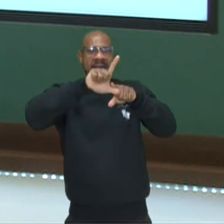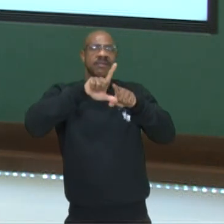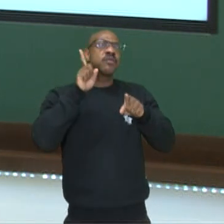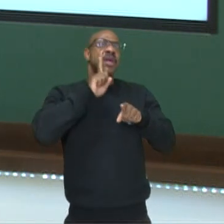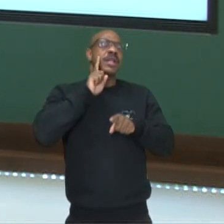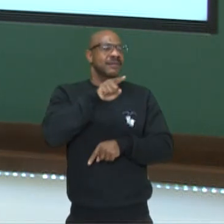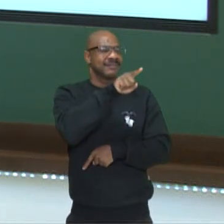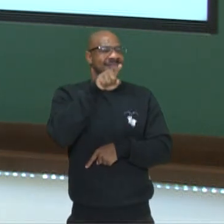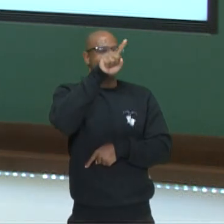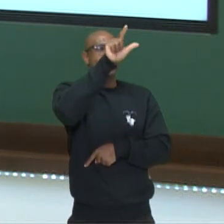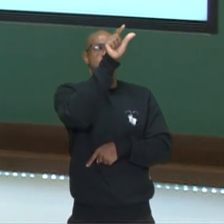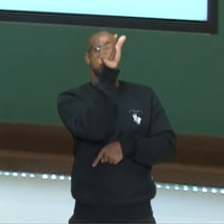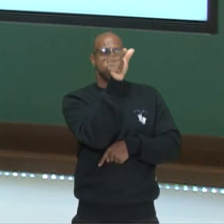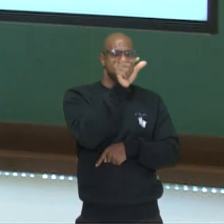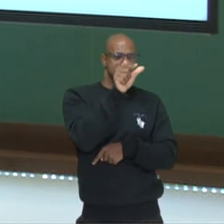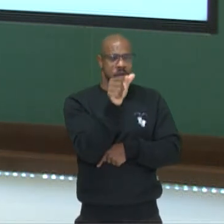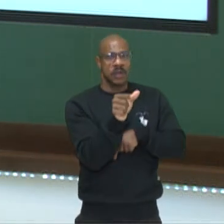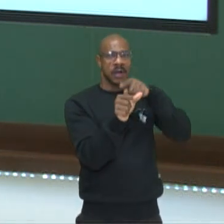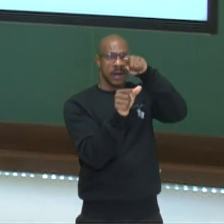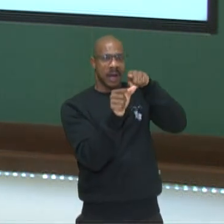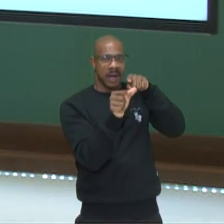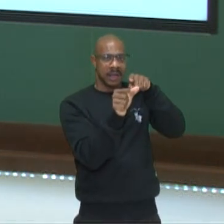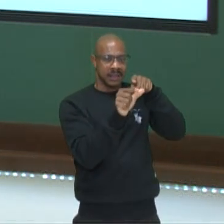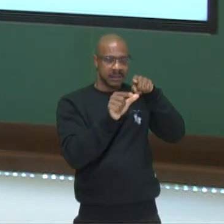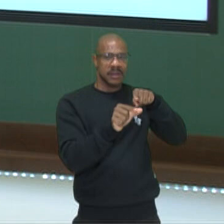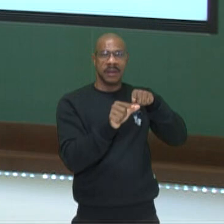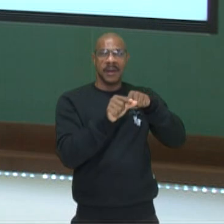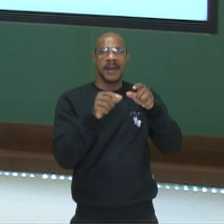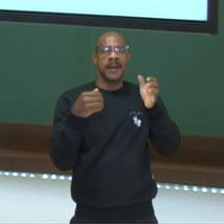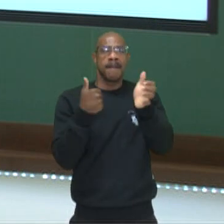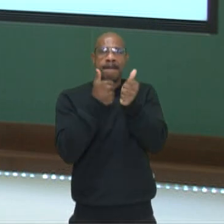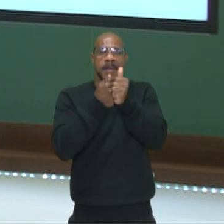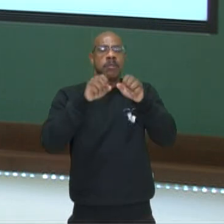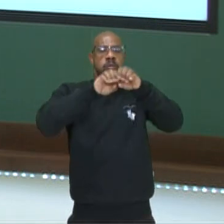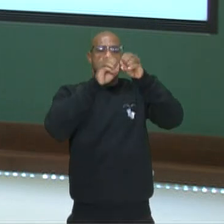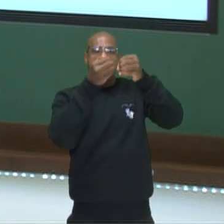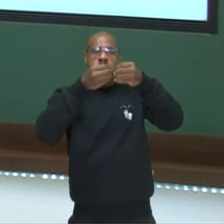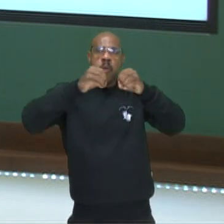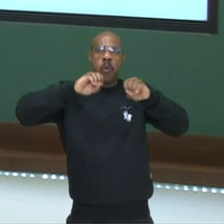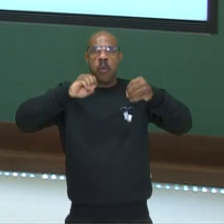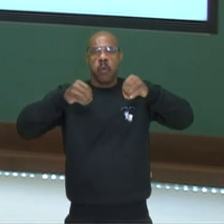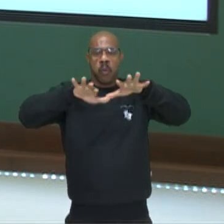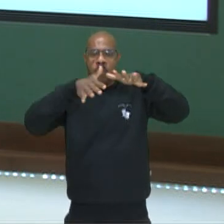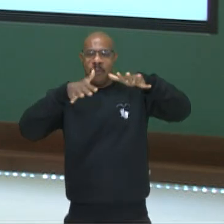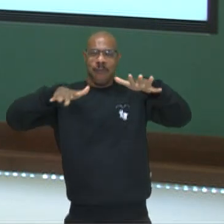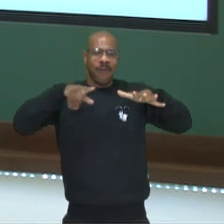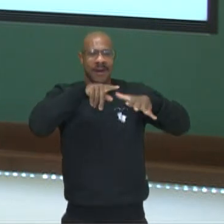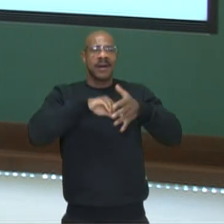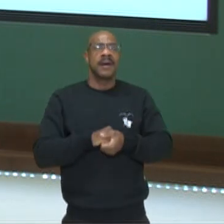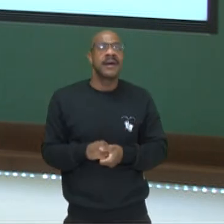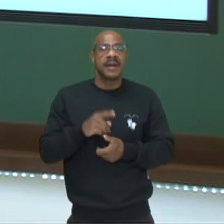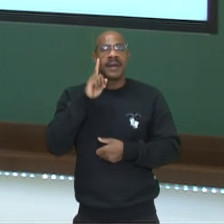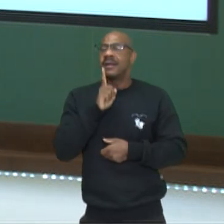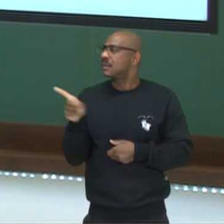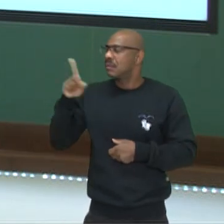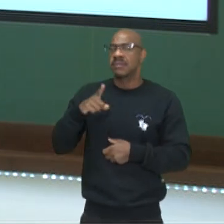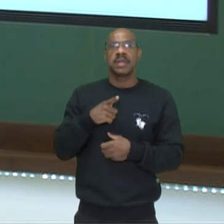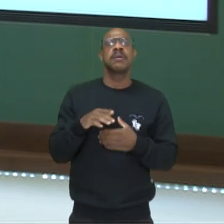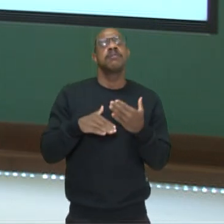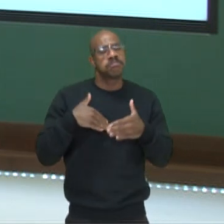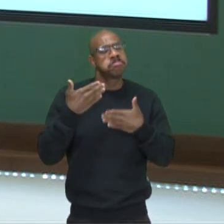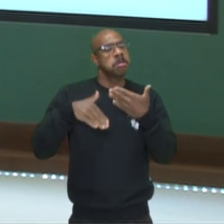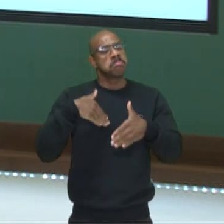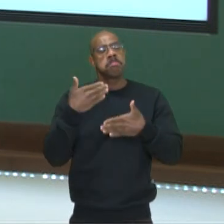Estados Unidos. Aqui a gente tem essas colônias banhadas pelo Oceano Atlântico. E daí nós vamos ter, ao longo dos séculos,